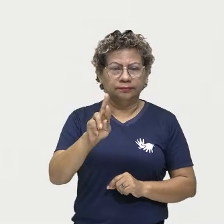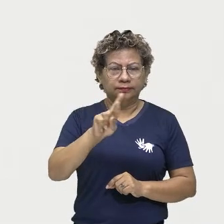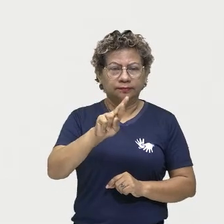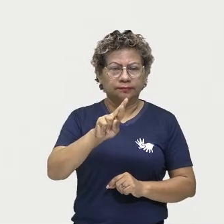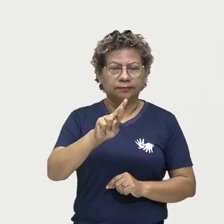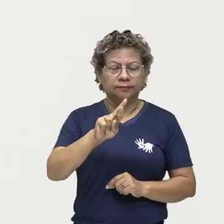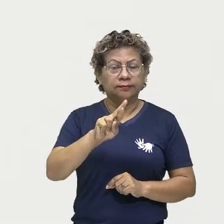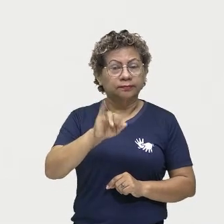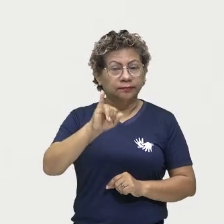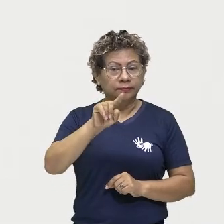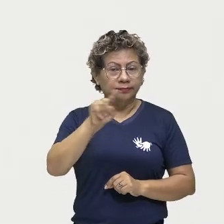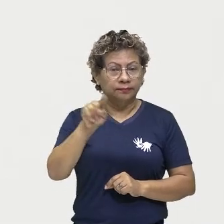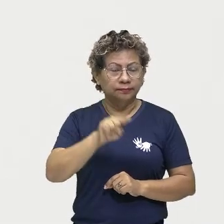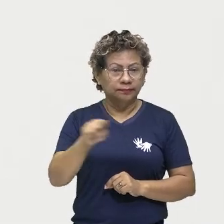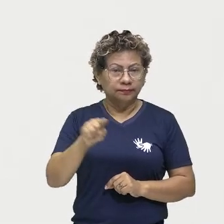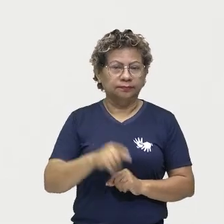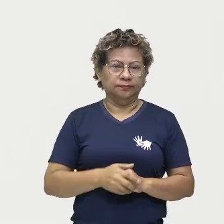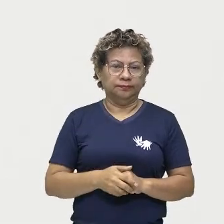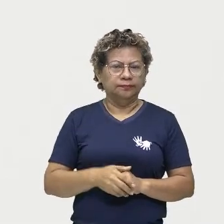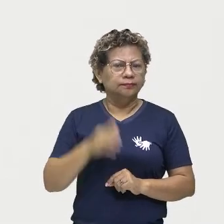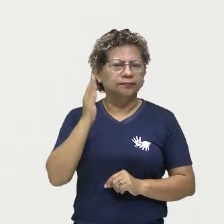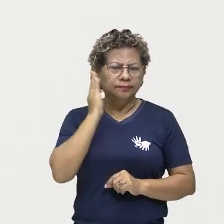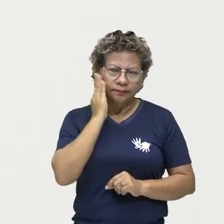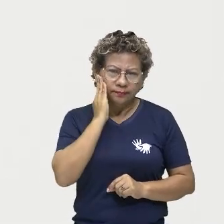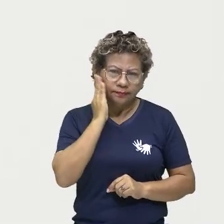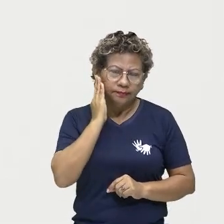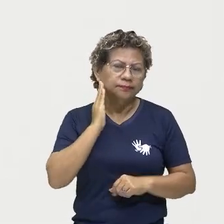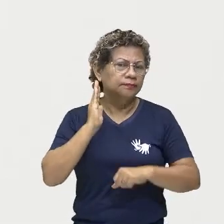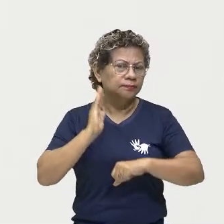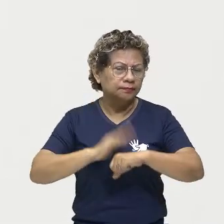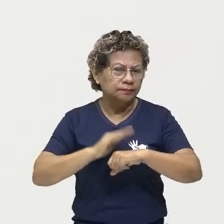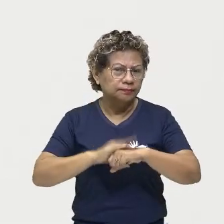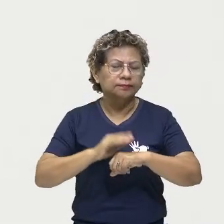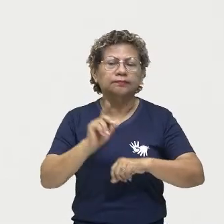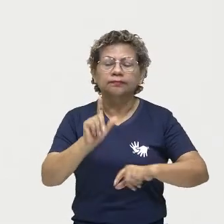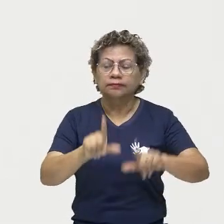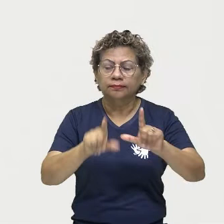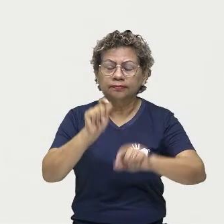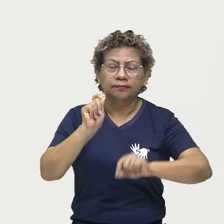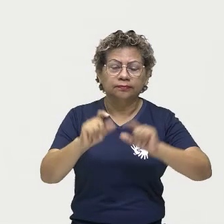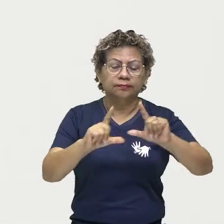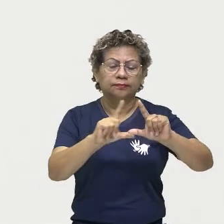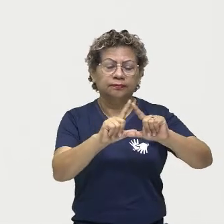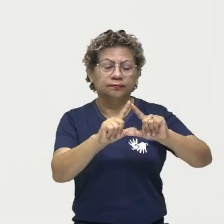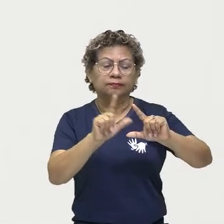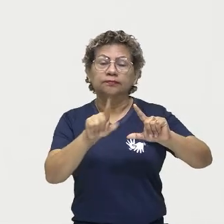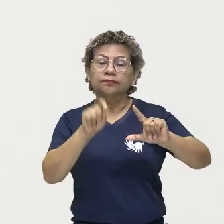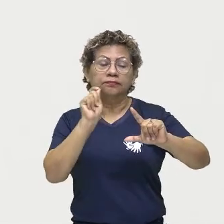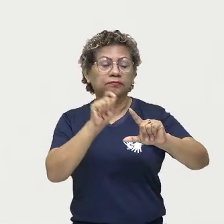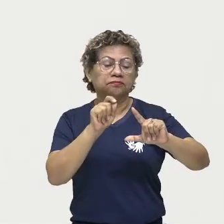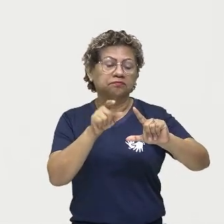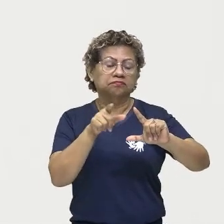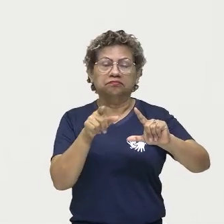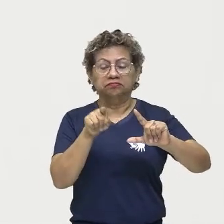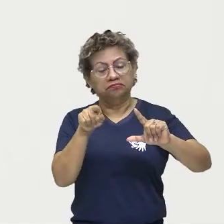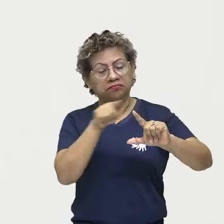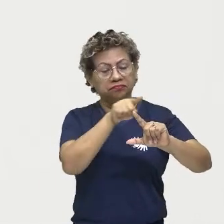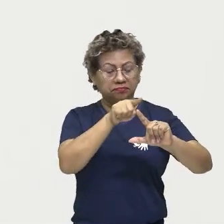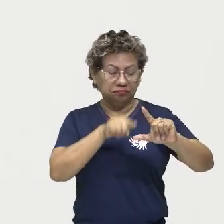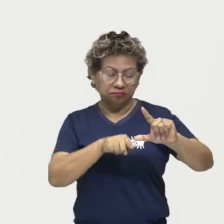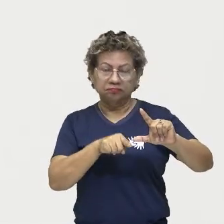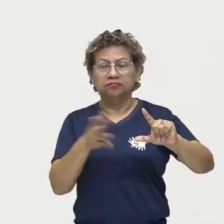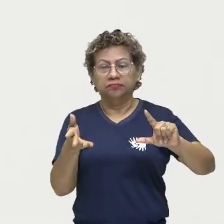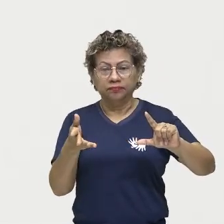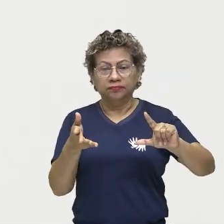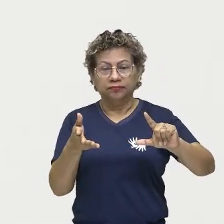exemplo, para determinarmos a mediatriz, inicialmente escolhemos um dos lados do triângulo ABC. Escolhendo o lado AB